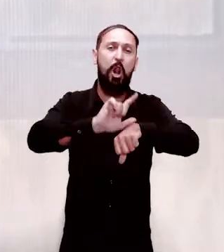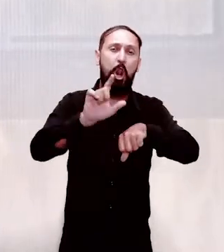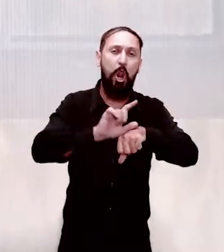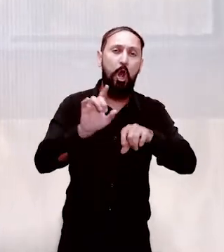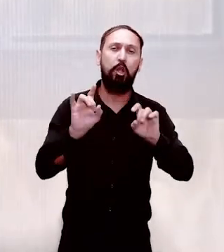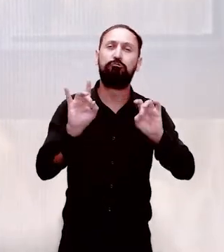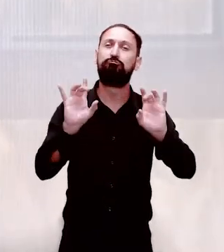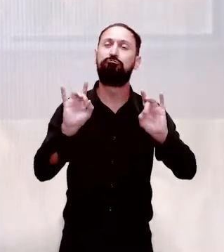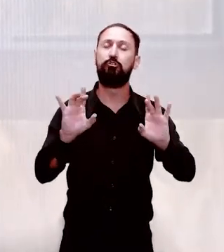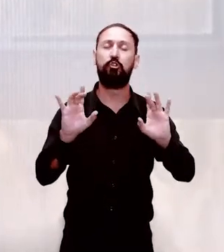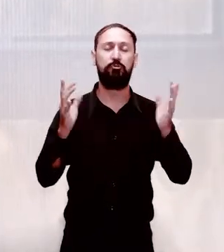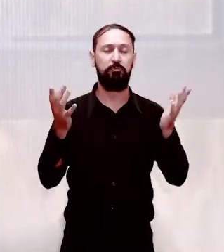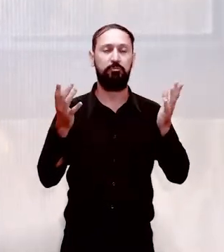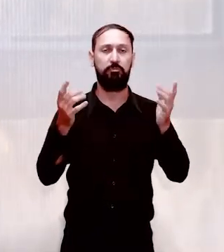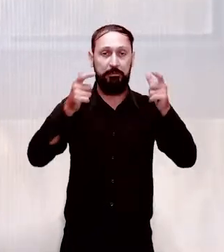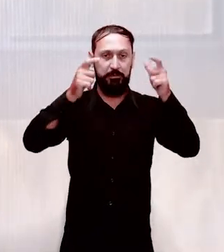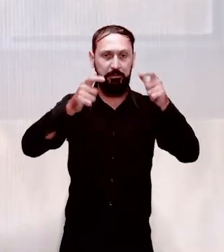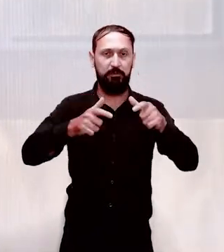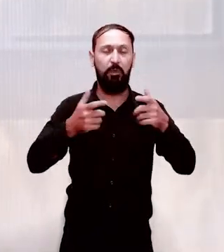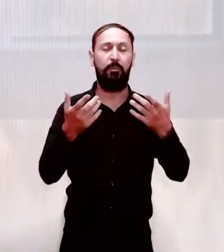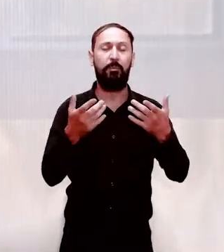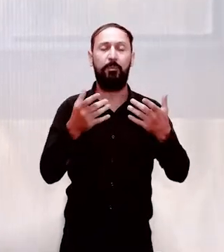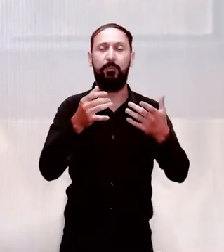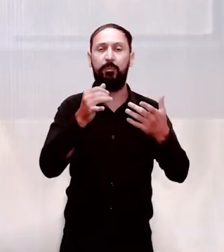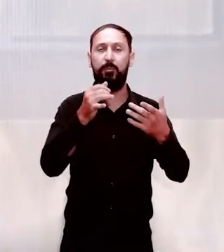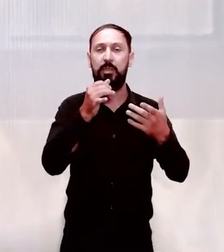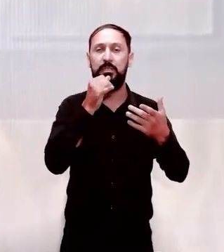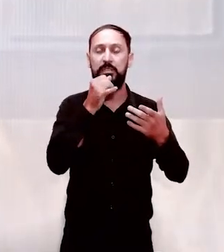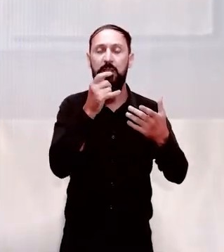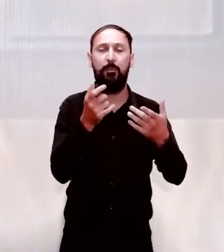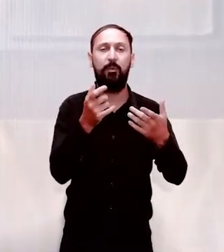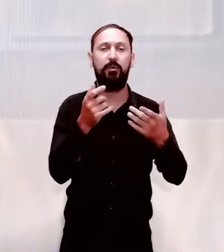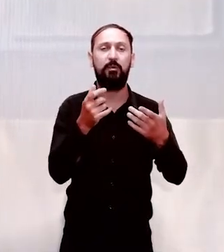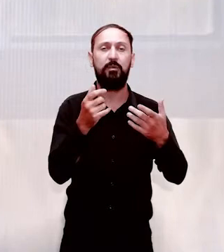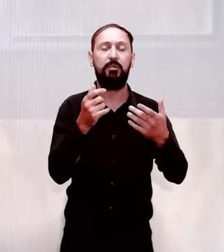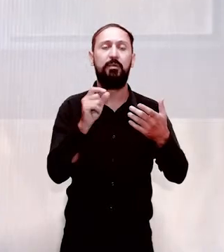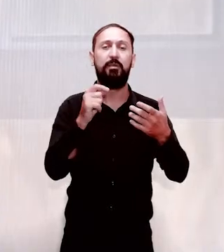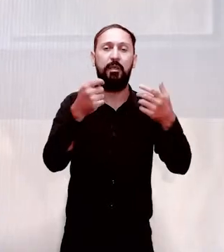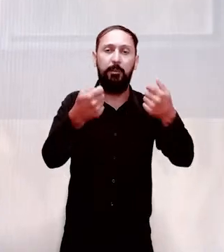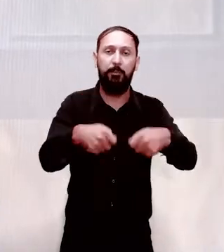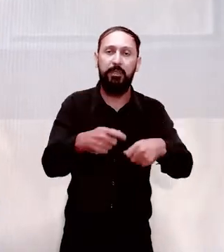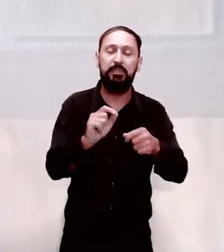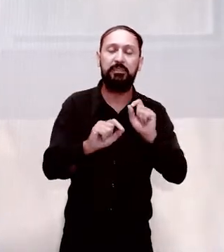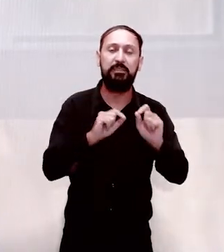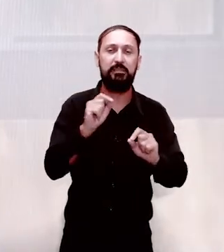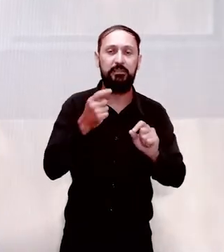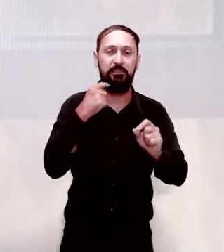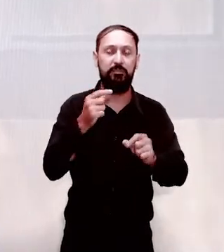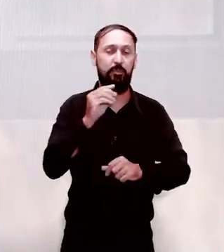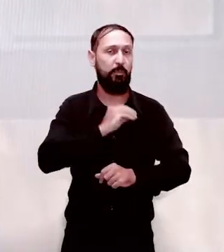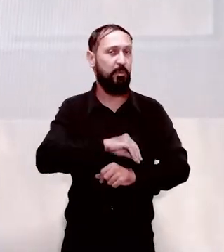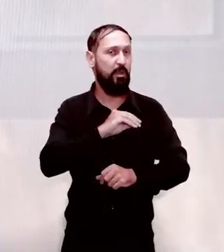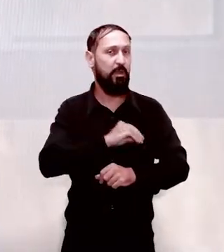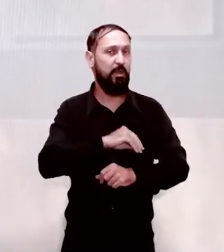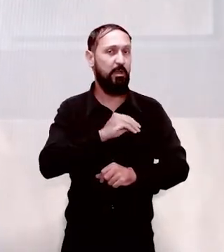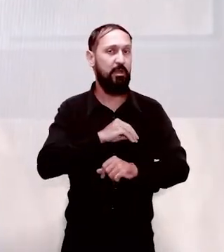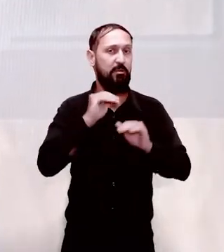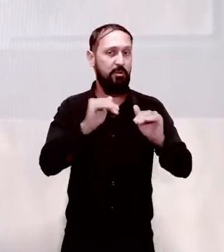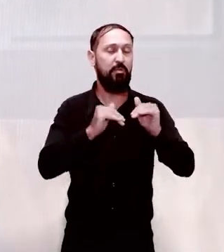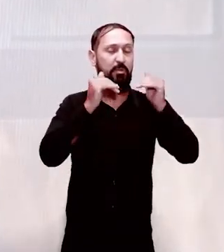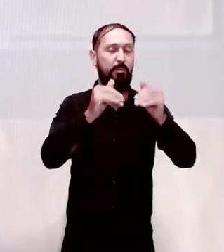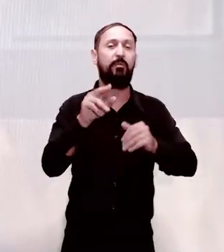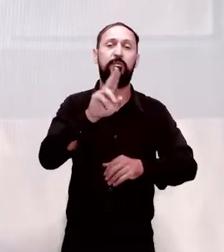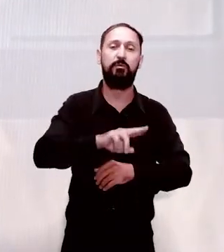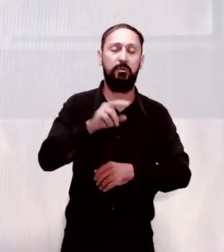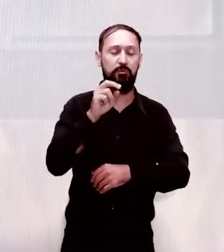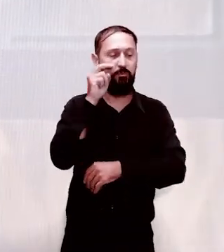vida, num qualquer um outro espaço de um pouco mais que depende de uma renda,